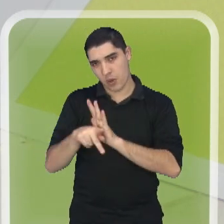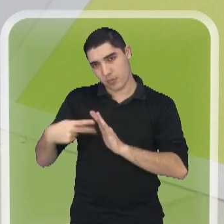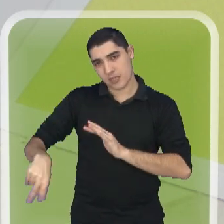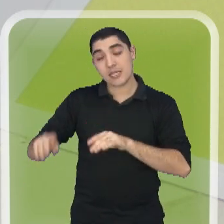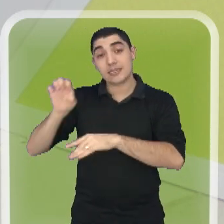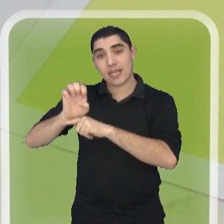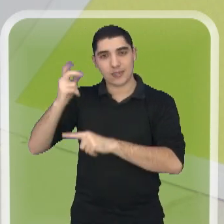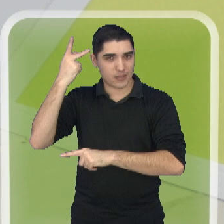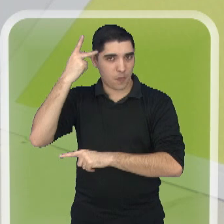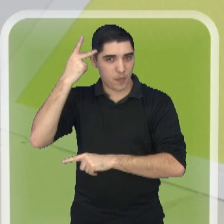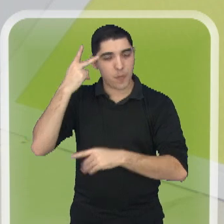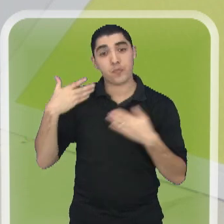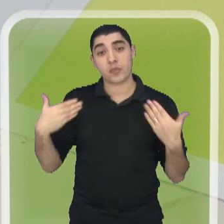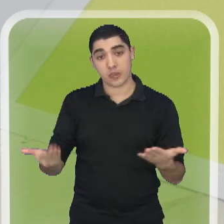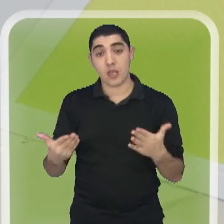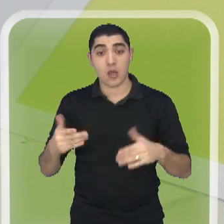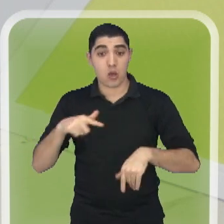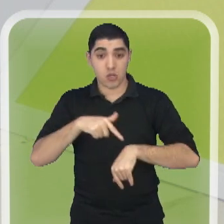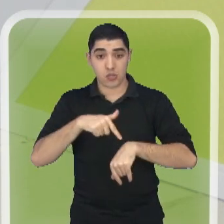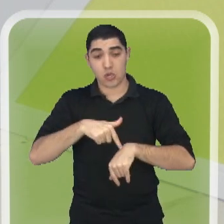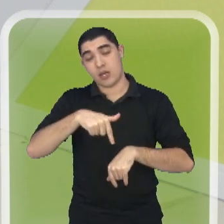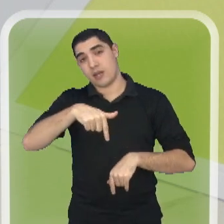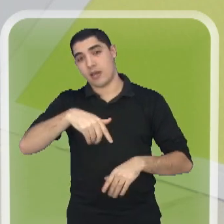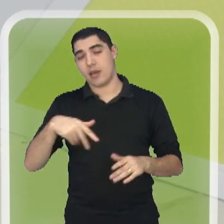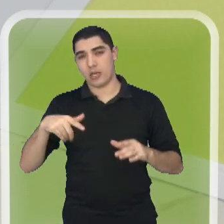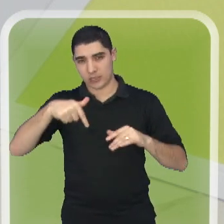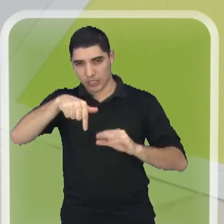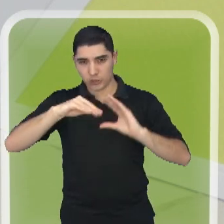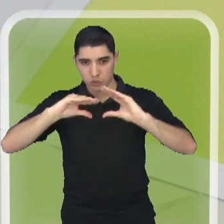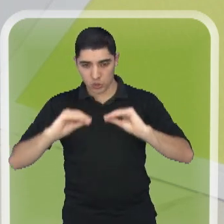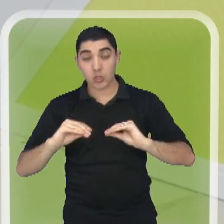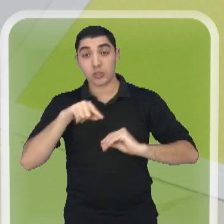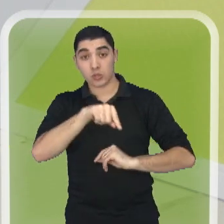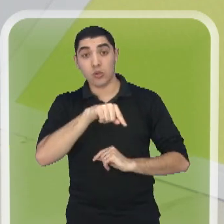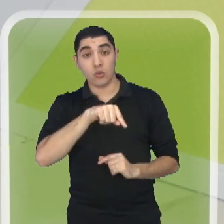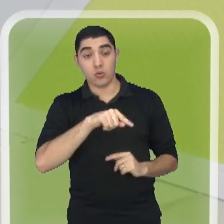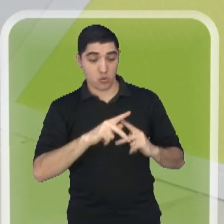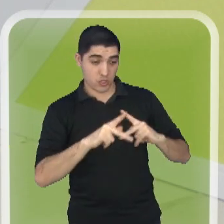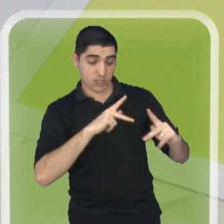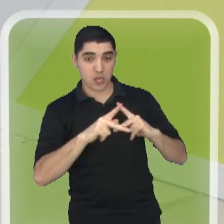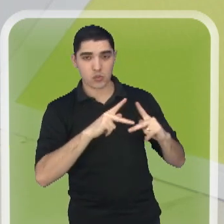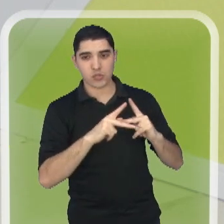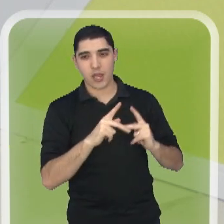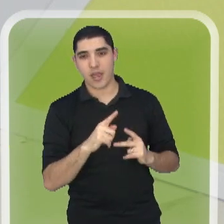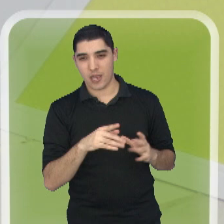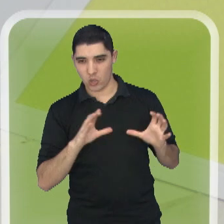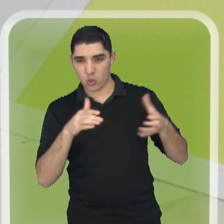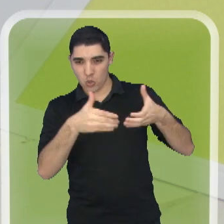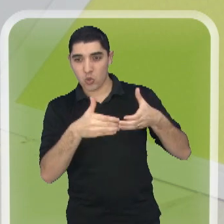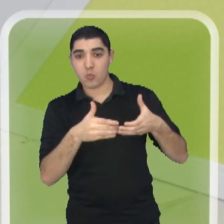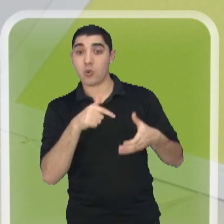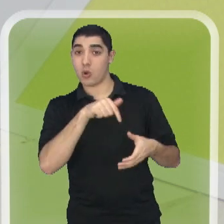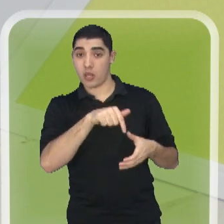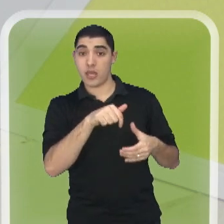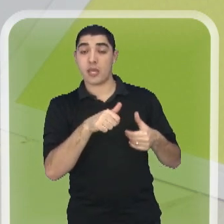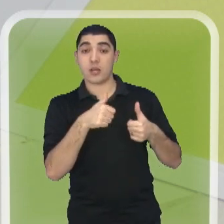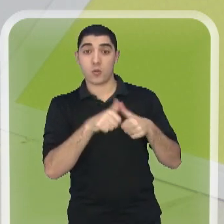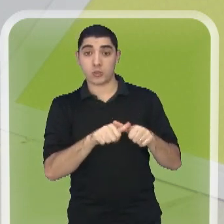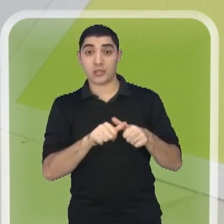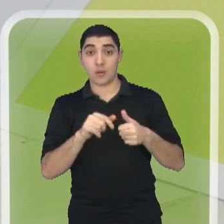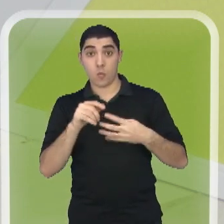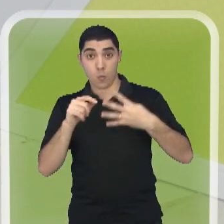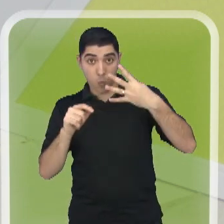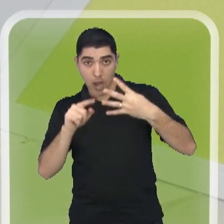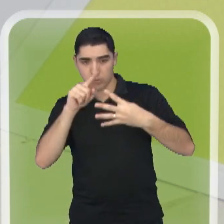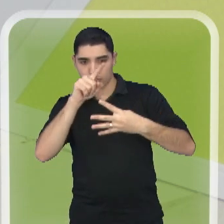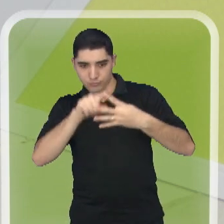de Santana, às 19 horas. O São José é o líder do grupo não, que é um grupo único, mas o São José já jogou 4